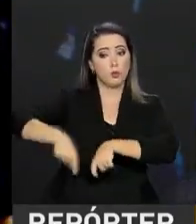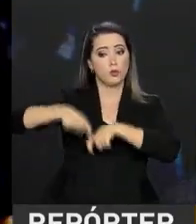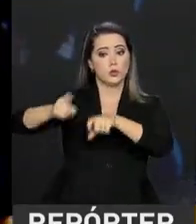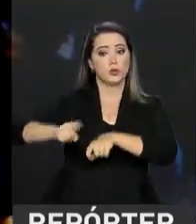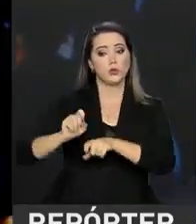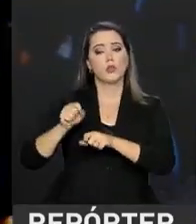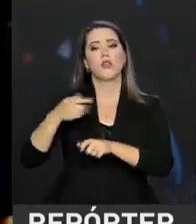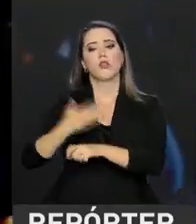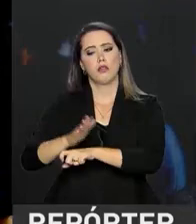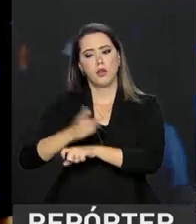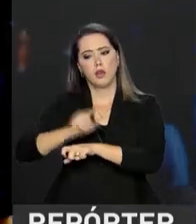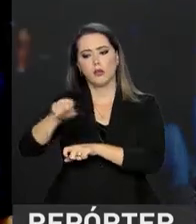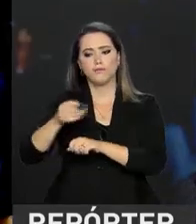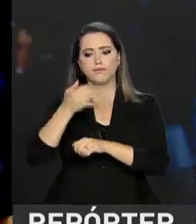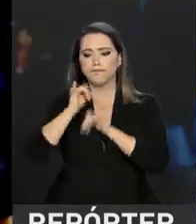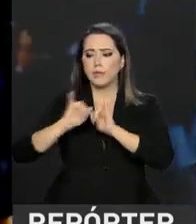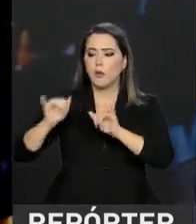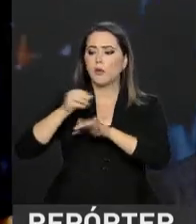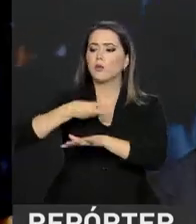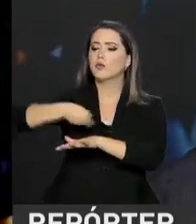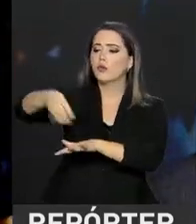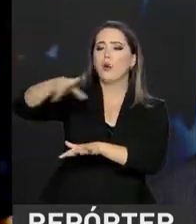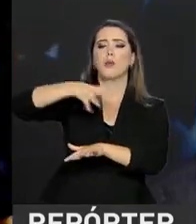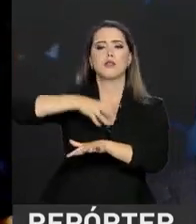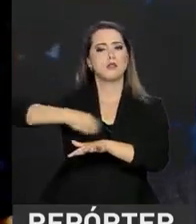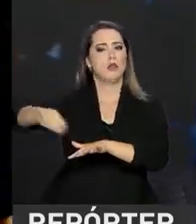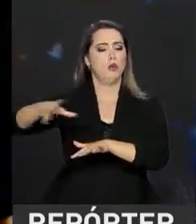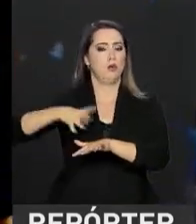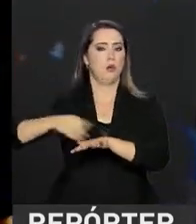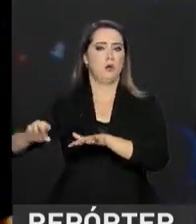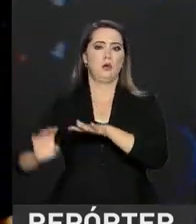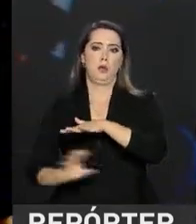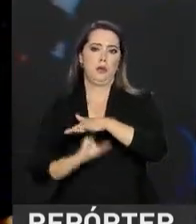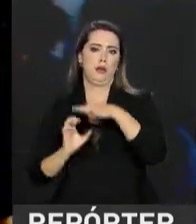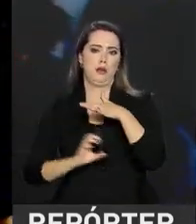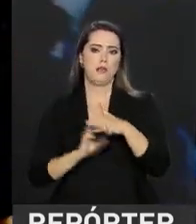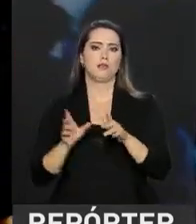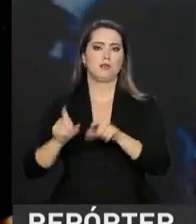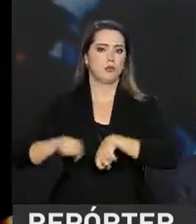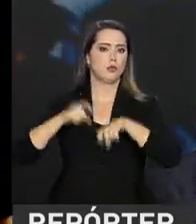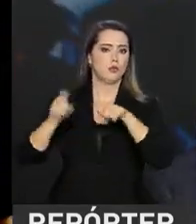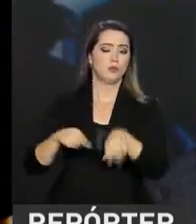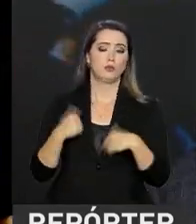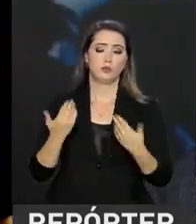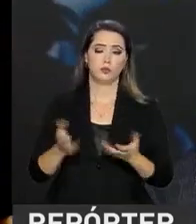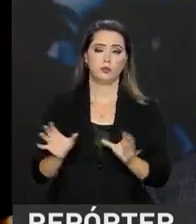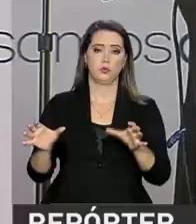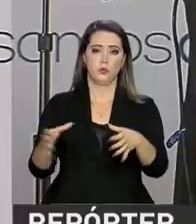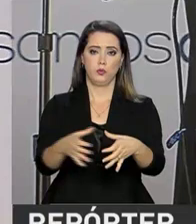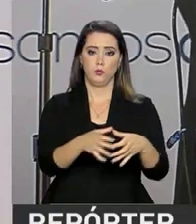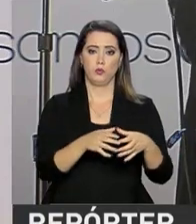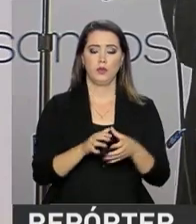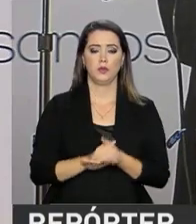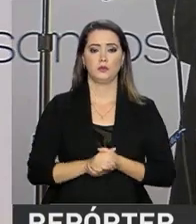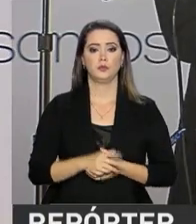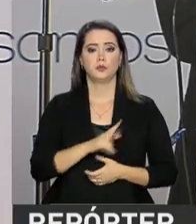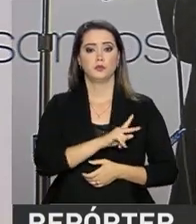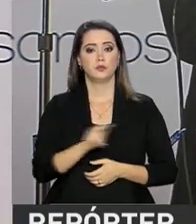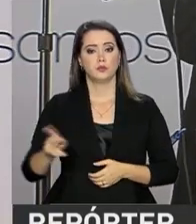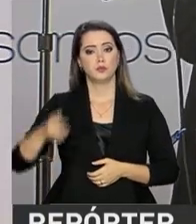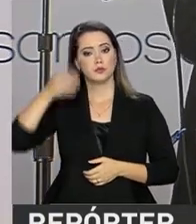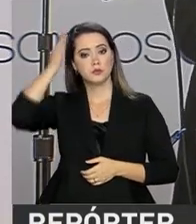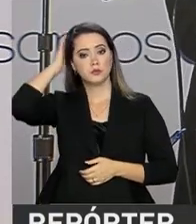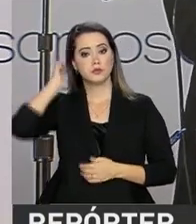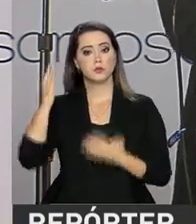campo e disseminam conhecimento gerado pela Embrapa, pelas instituições de pesquisa agropecuária, para os seus cooperados. O presidente Michel